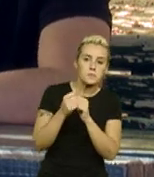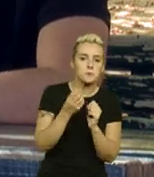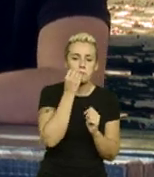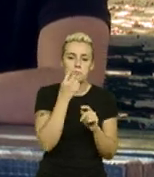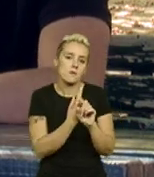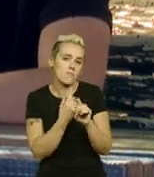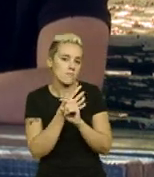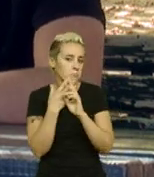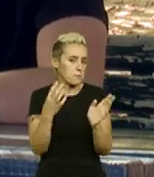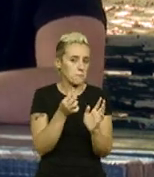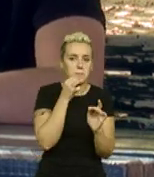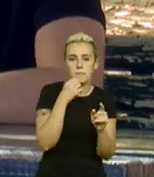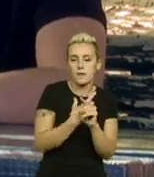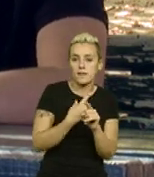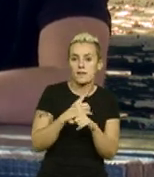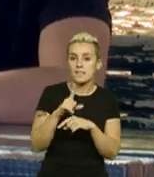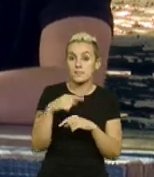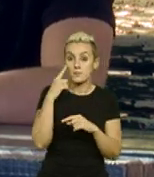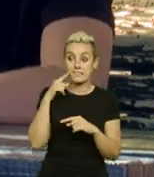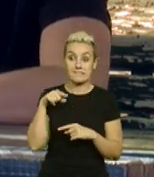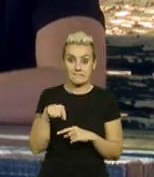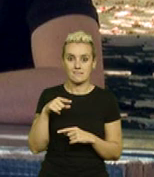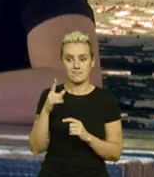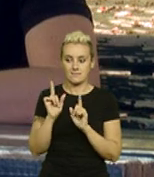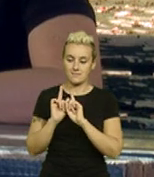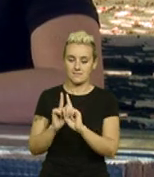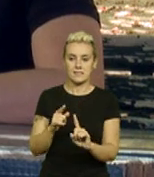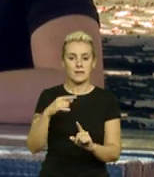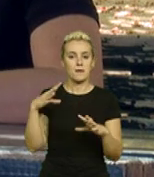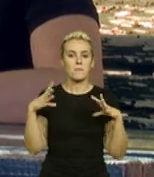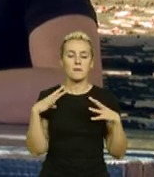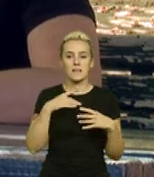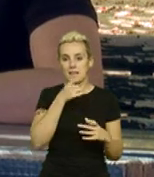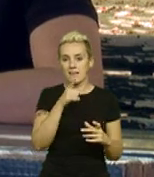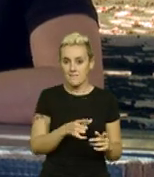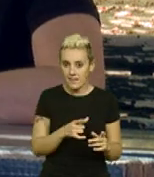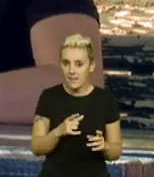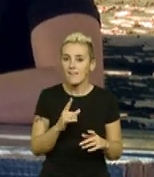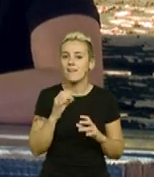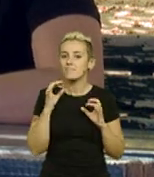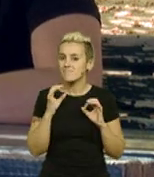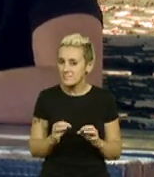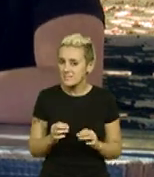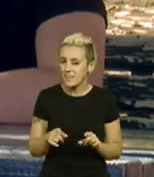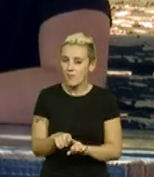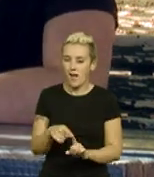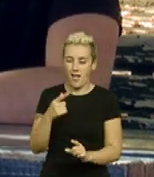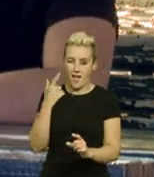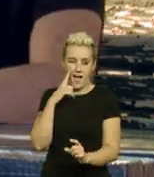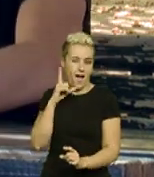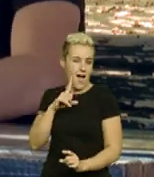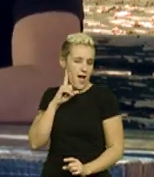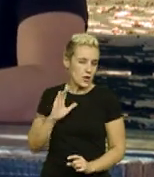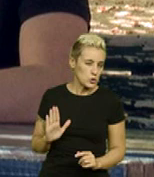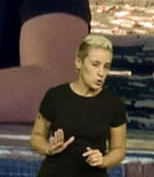comem qualquer coisa werneck que mostrará gols aqui para passear e ver um café no fim e é tipo o